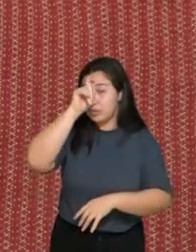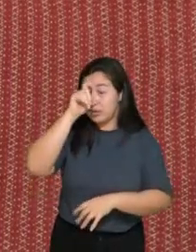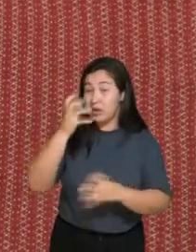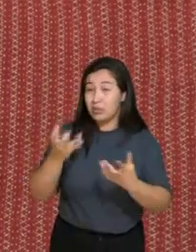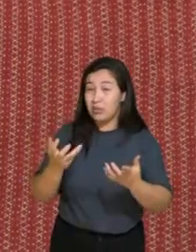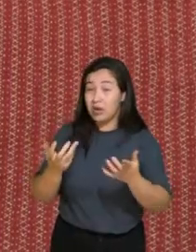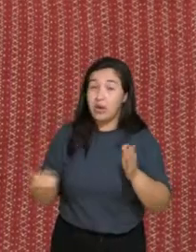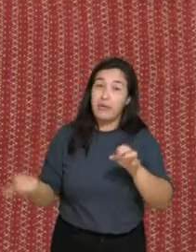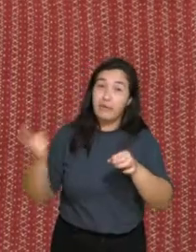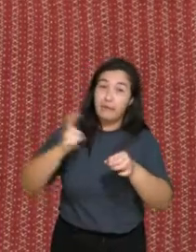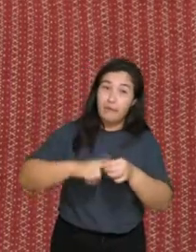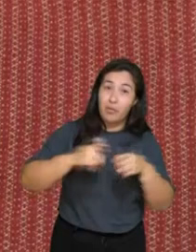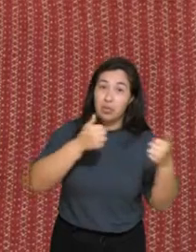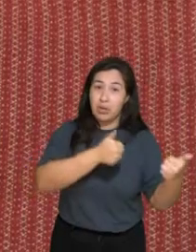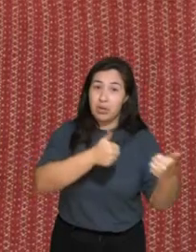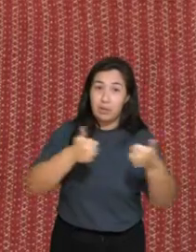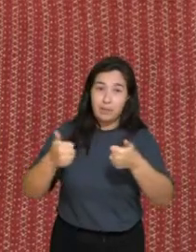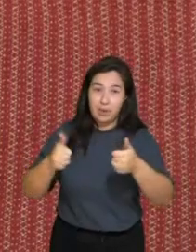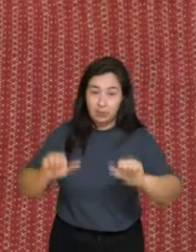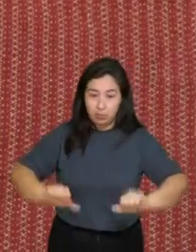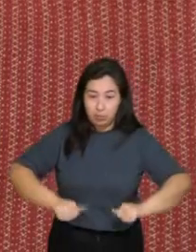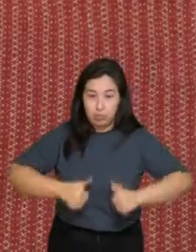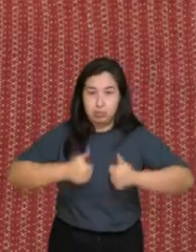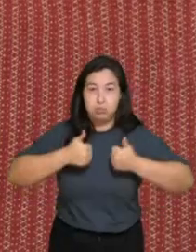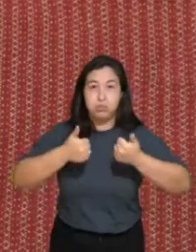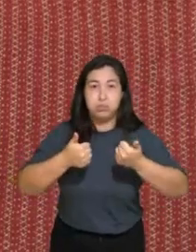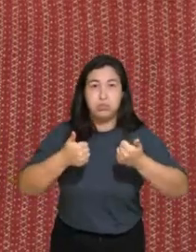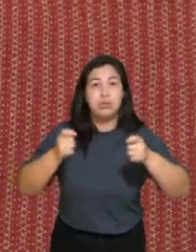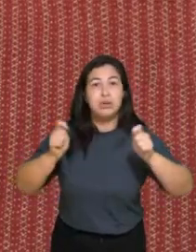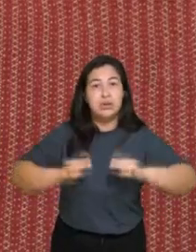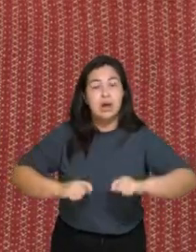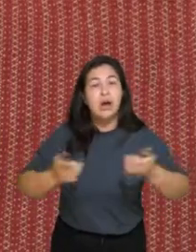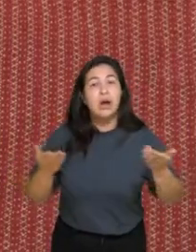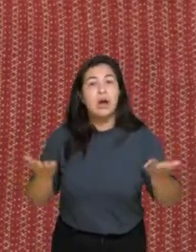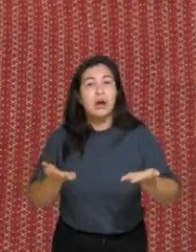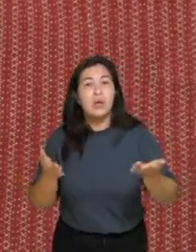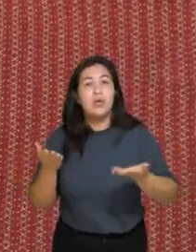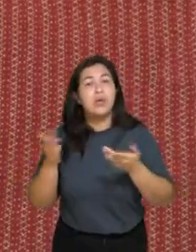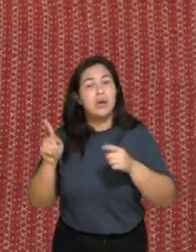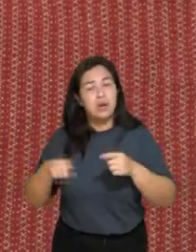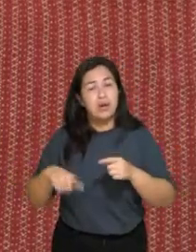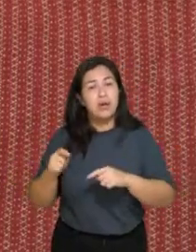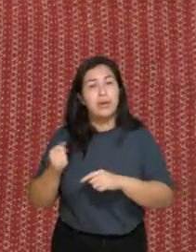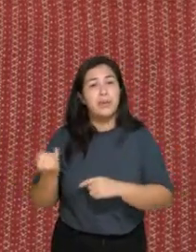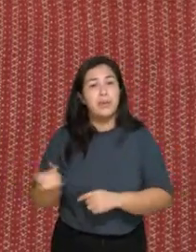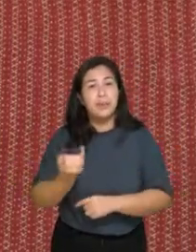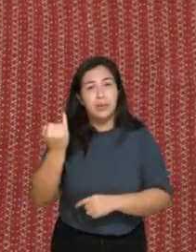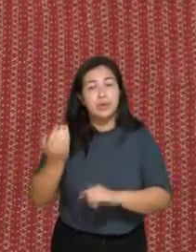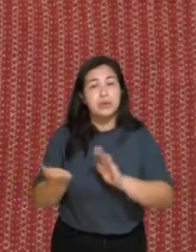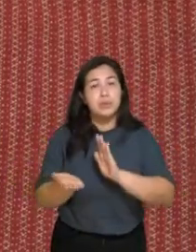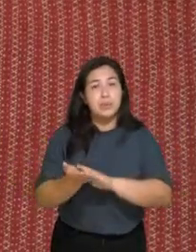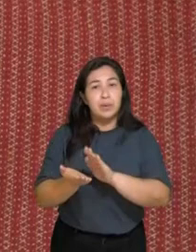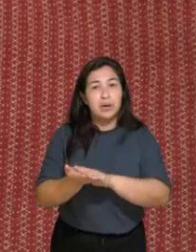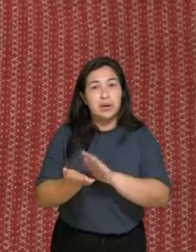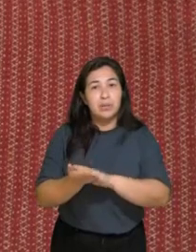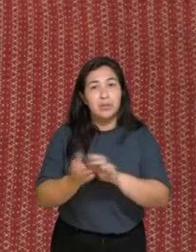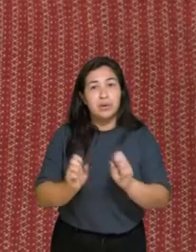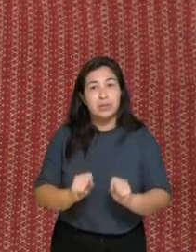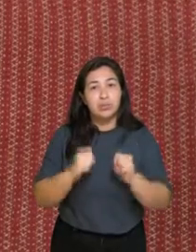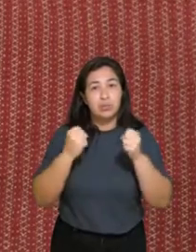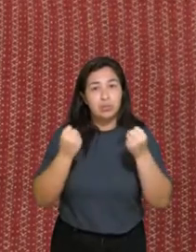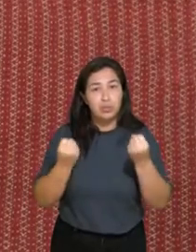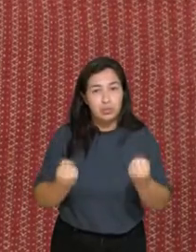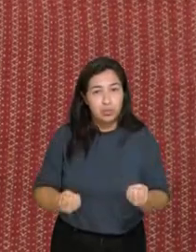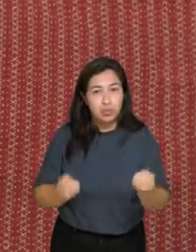gesto importante para ajudar os hospitais catarinenses. Por isso é importante, quero parabenizar aqui o esforço havido